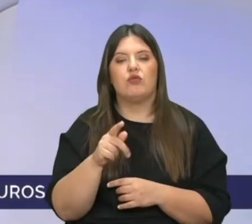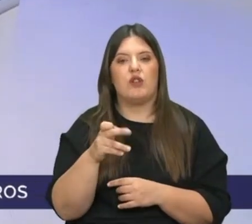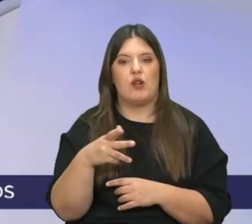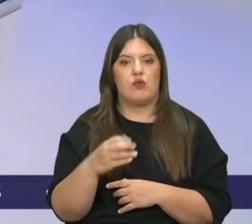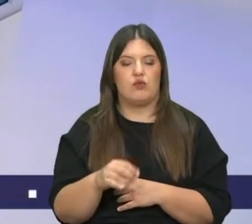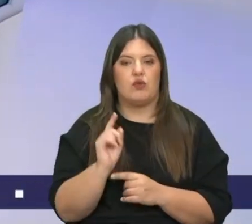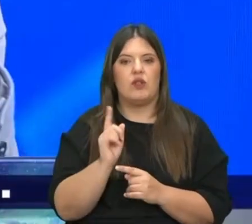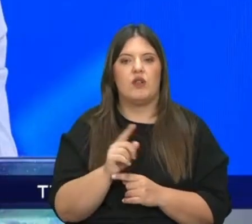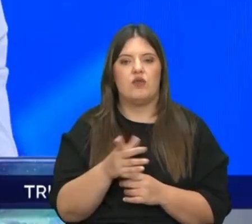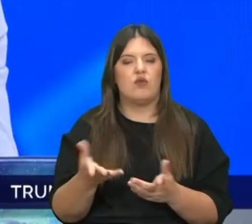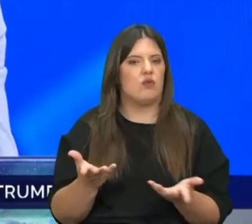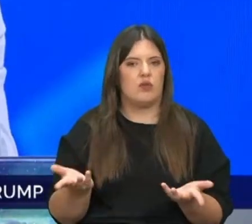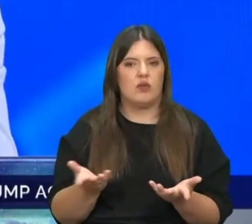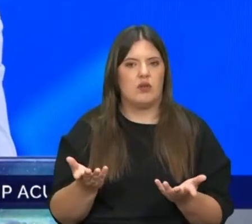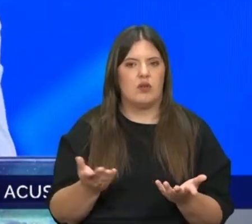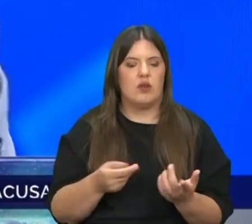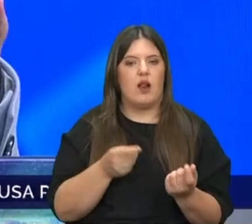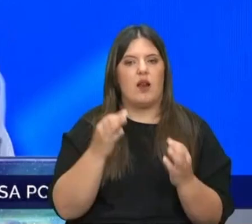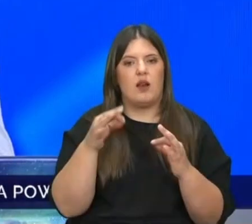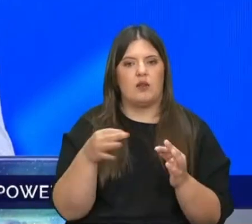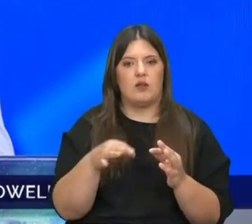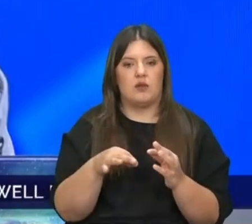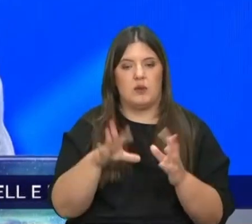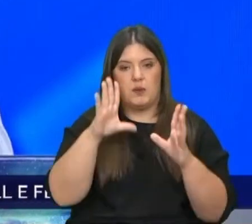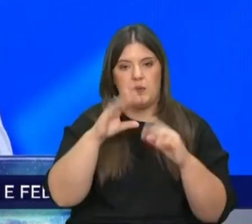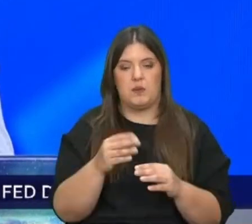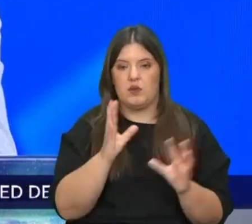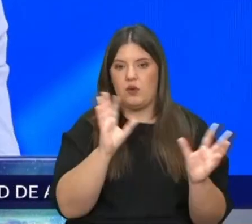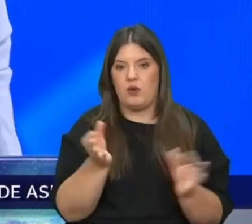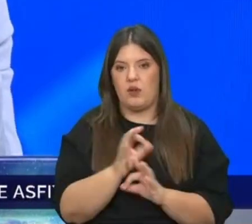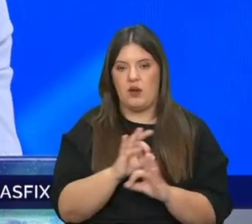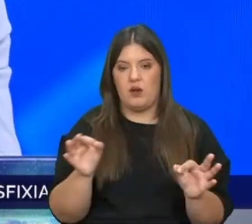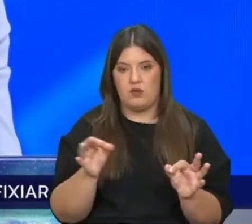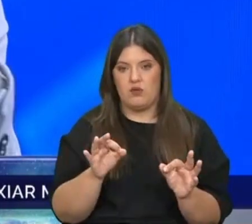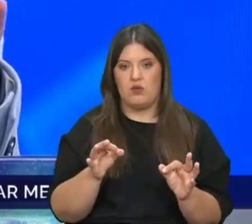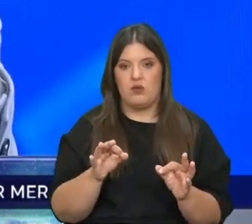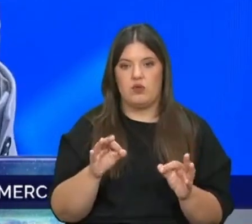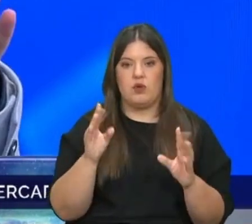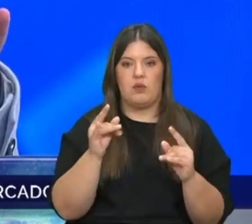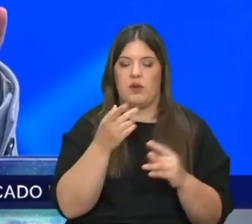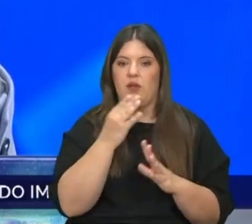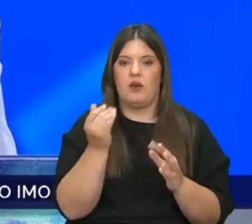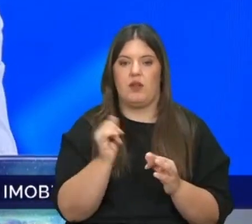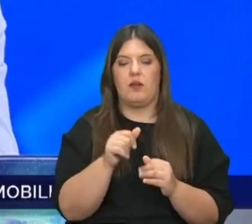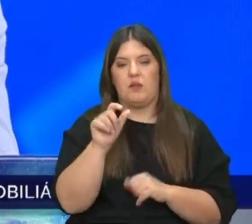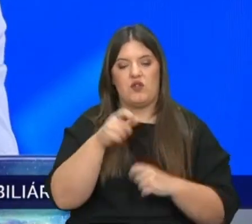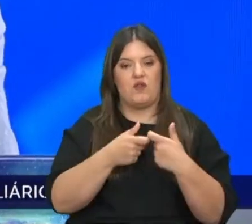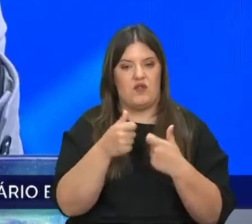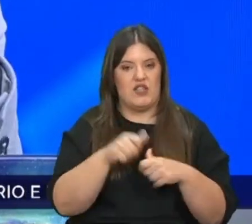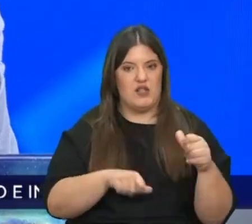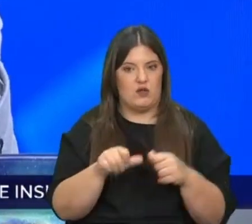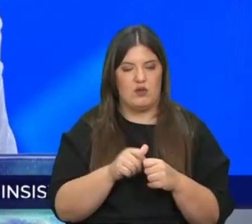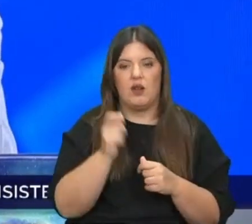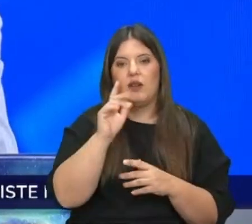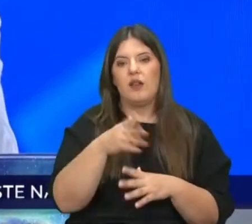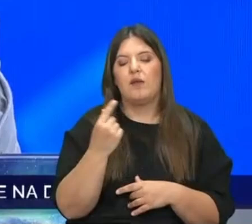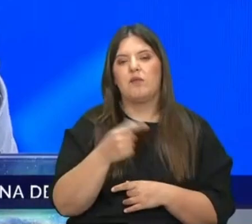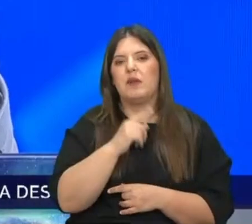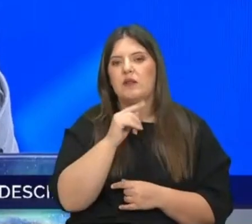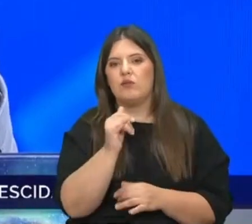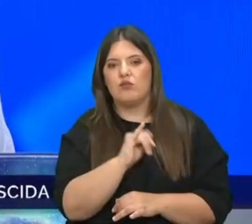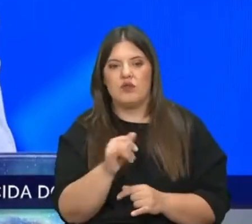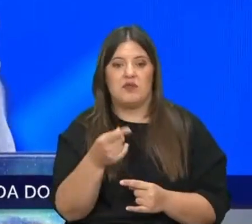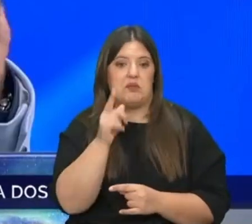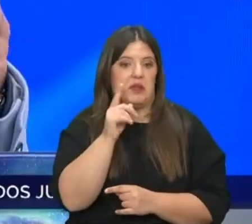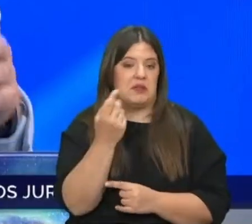afinal? Os buracos negros são, por natureza, enigmáticos, extraordinários e uma brincadeira linda para os físicos. Aqueles que parecem impossíveis têm ainda